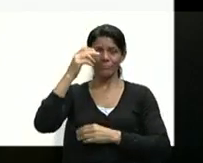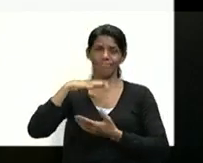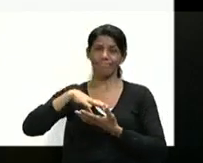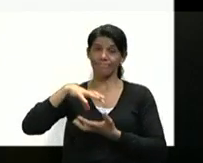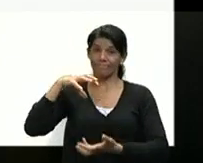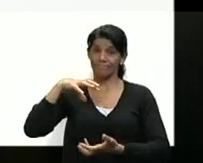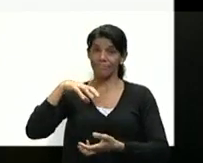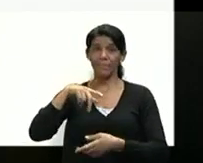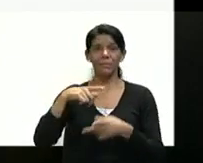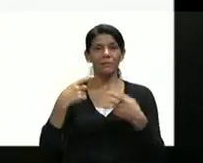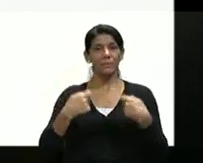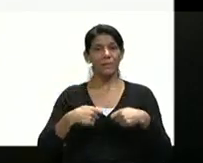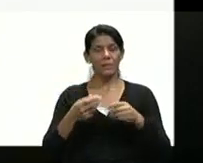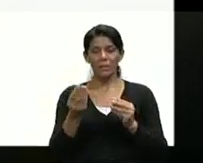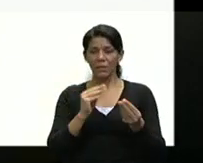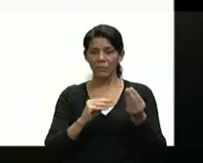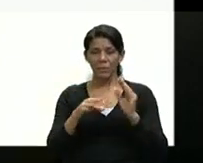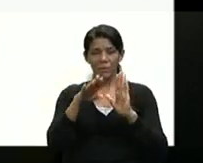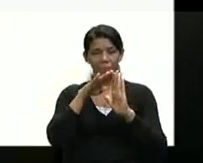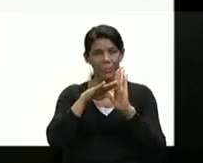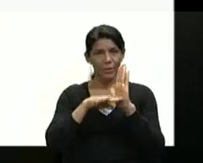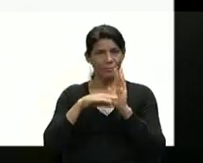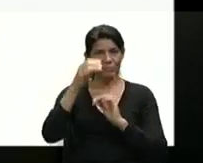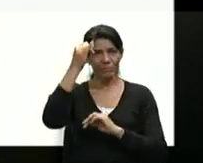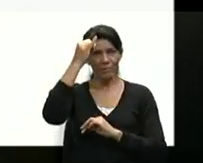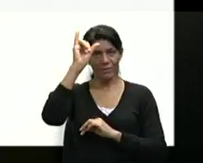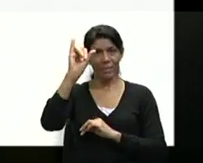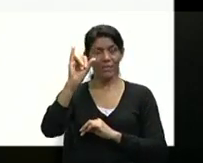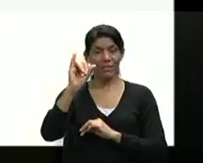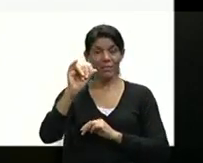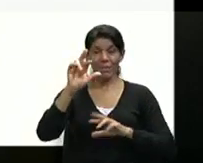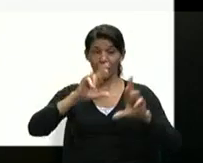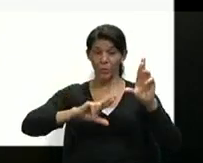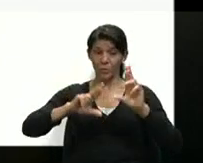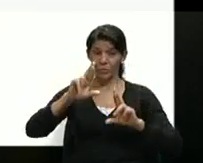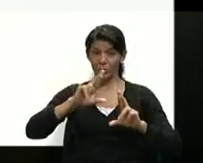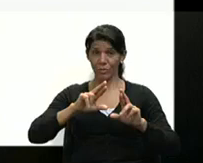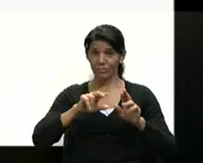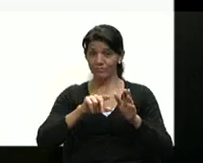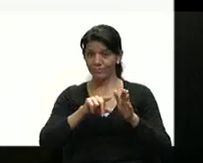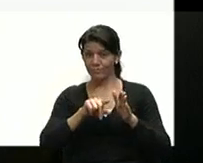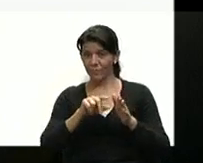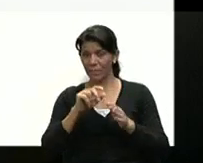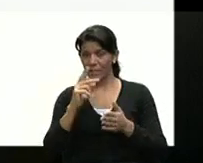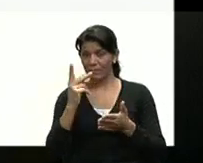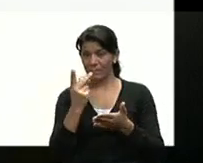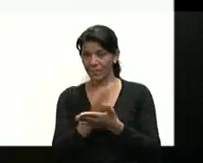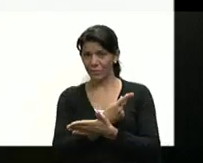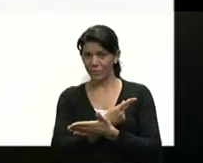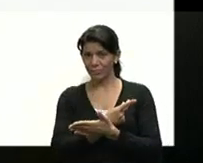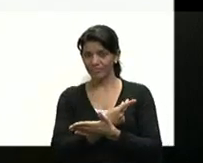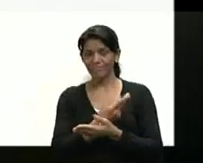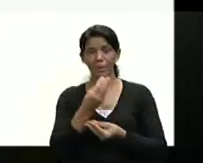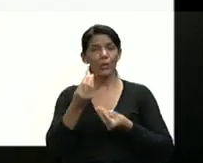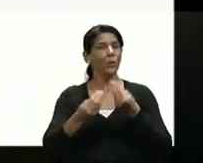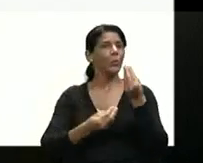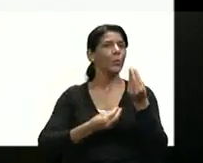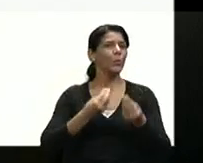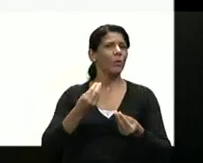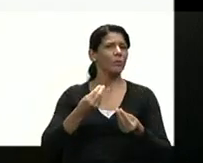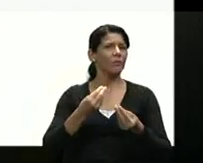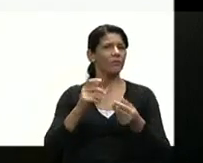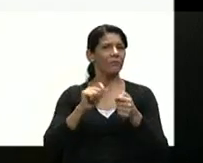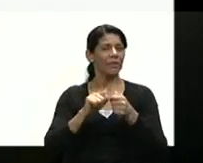E ele necessita elaborar um programa de prevenção e controle de acidentes. Como deve ser realizado esse programa?